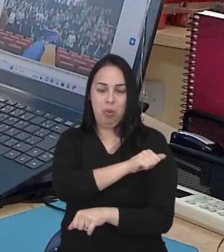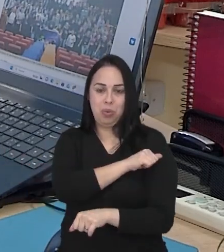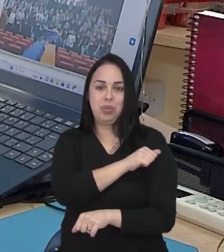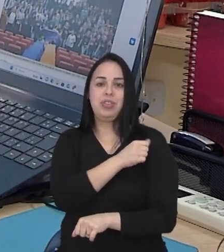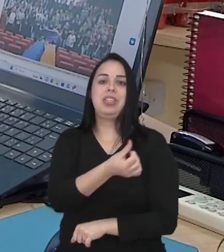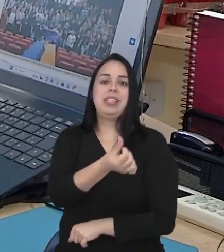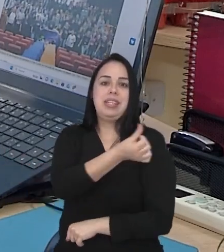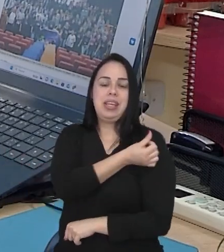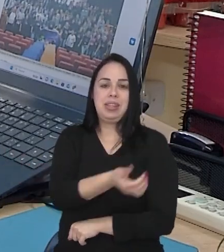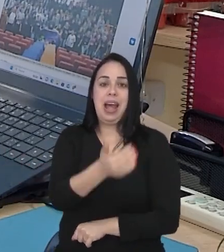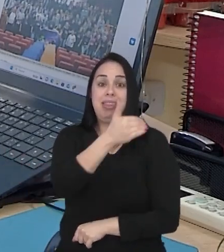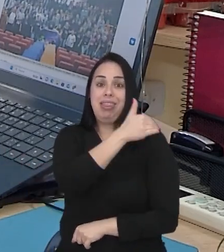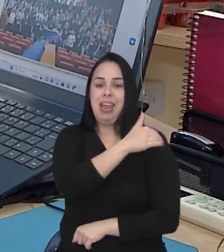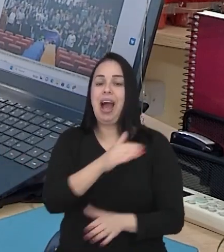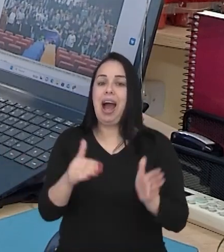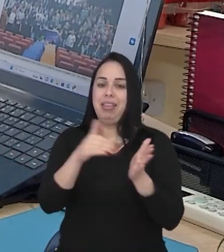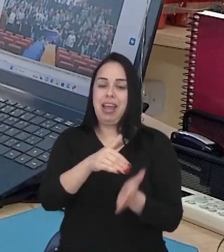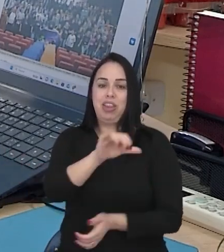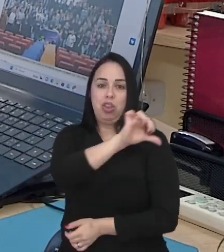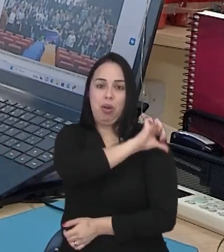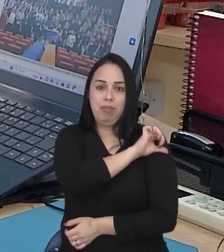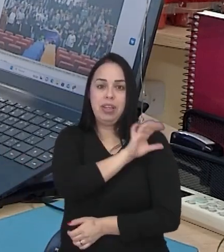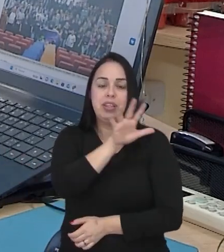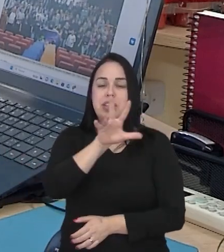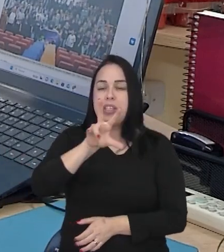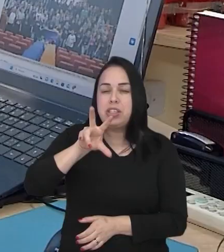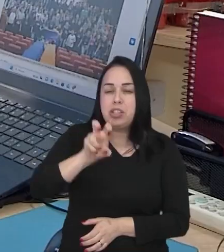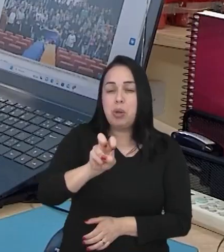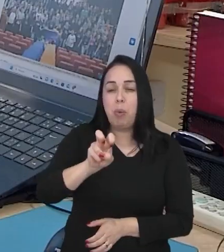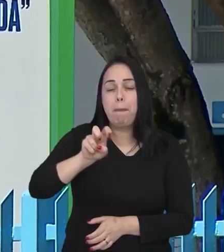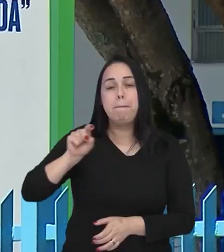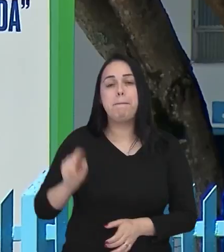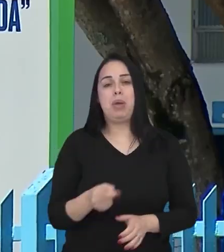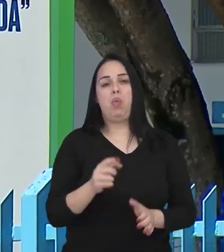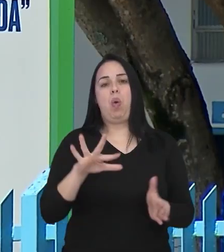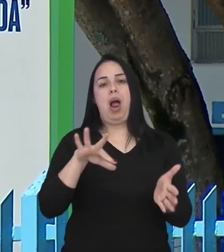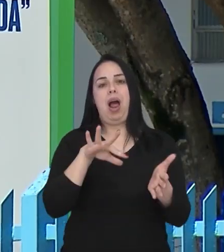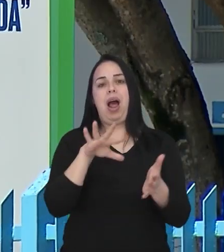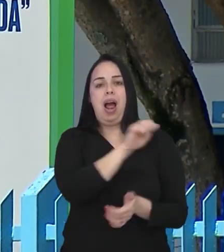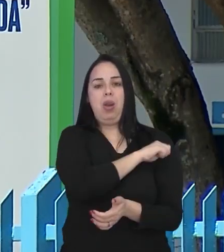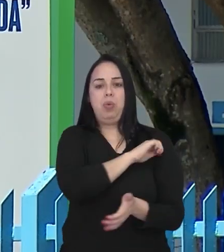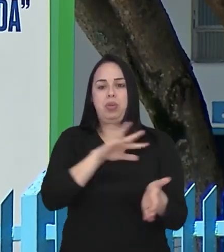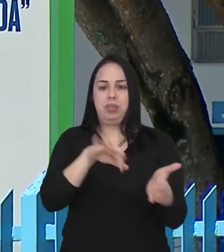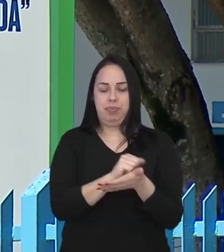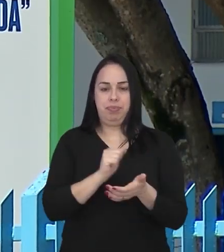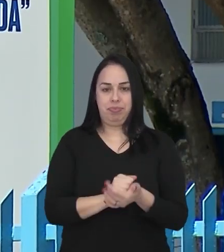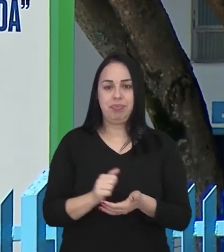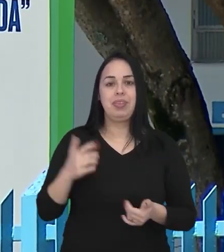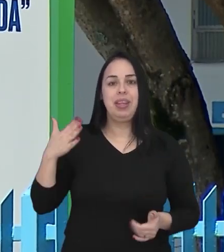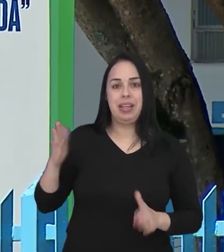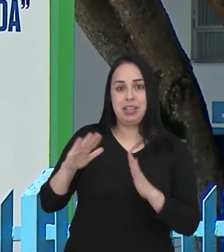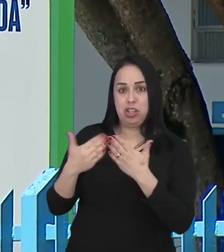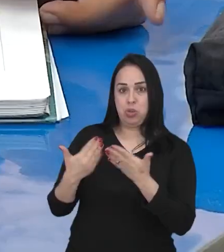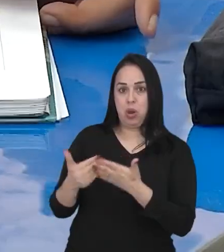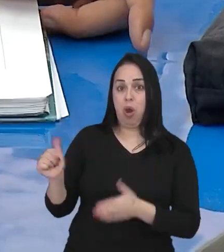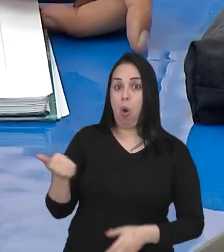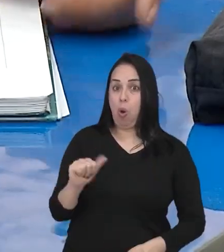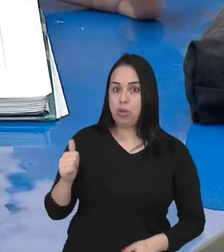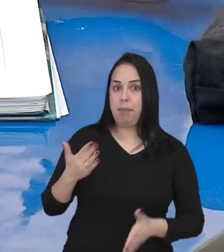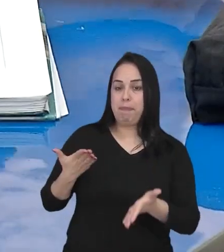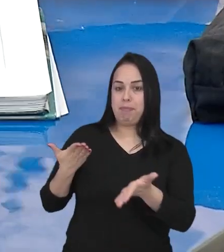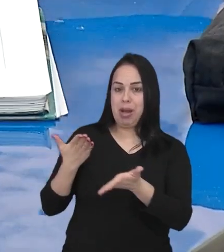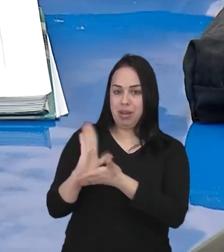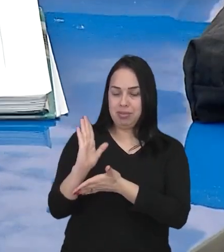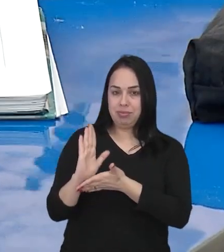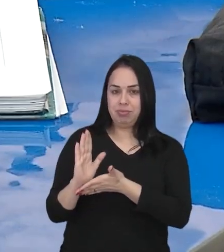de 6º a 9º ano. Esse ano a gente teve mais de 5.000 alunos inscritos nessa Olimpíada. Nessa escola são 11 alunos classificados. Como alguns